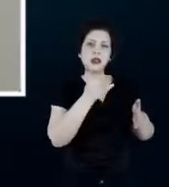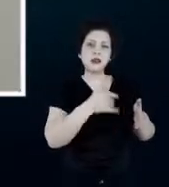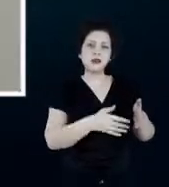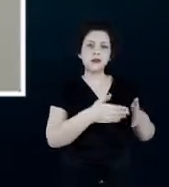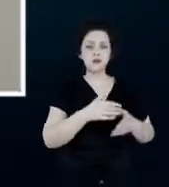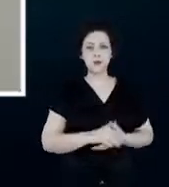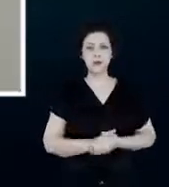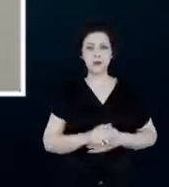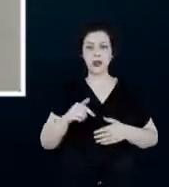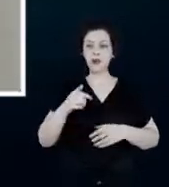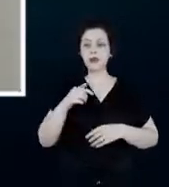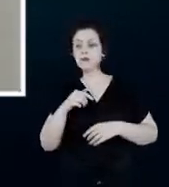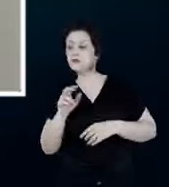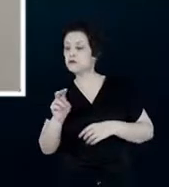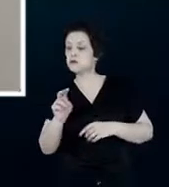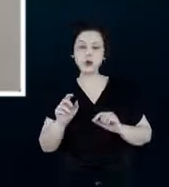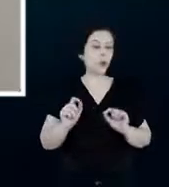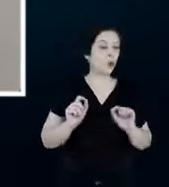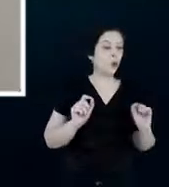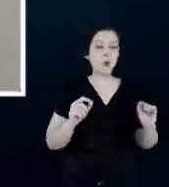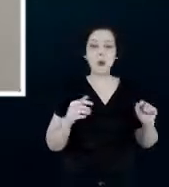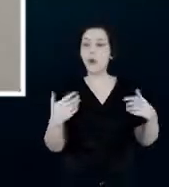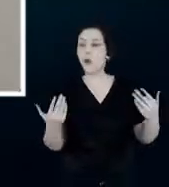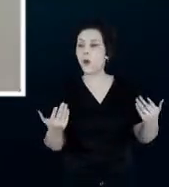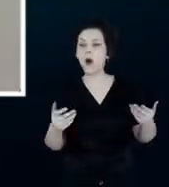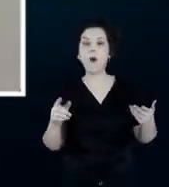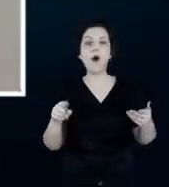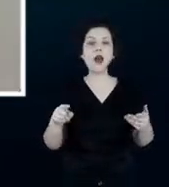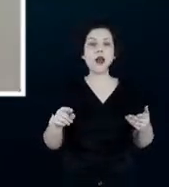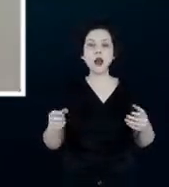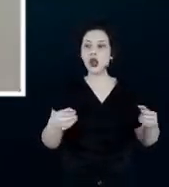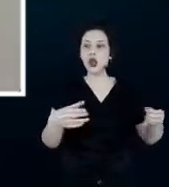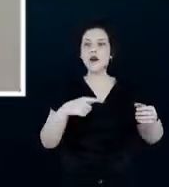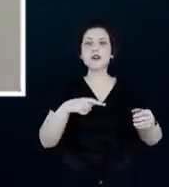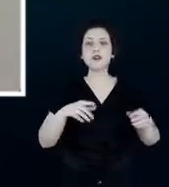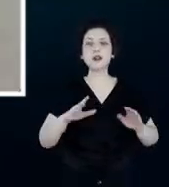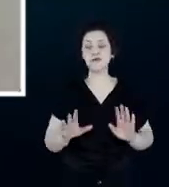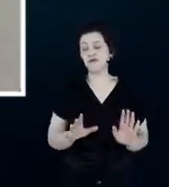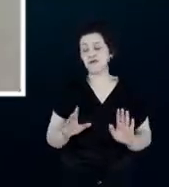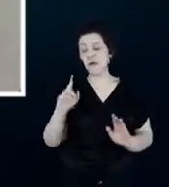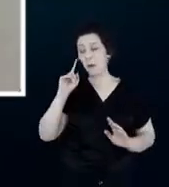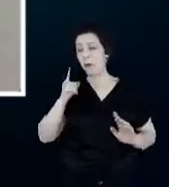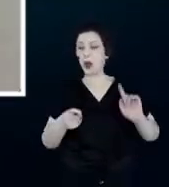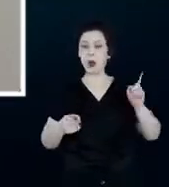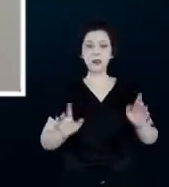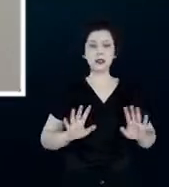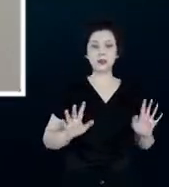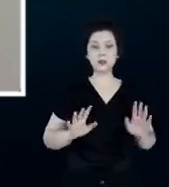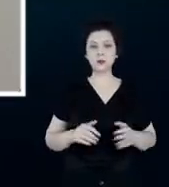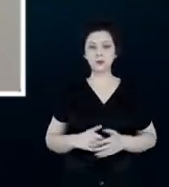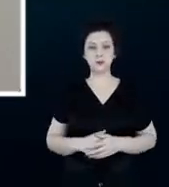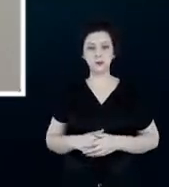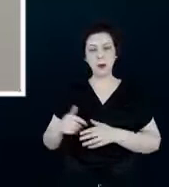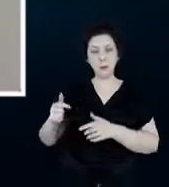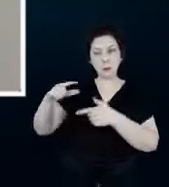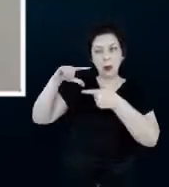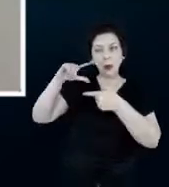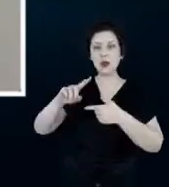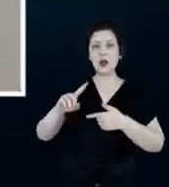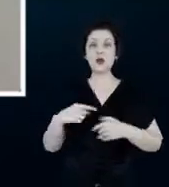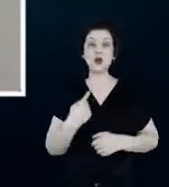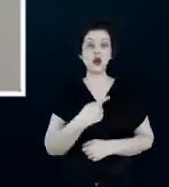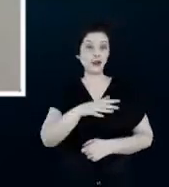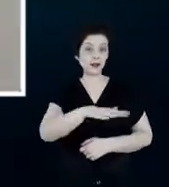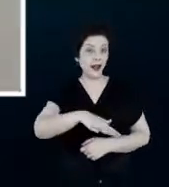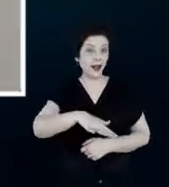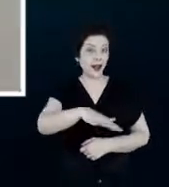né, do governo, assim, qual é a inovação que a indústria vai trazer? E o que eu acho muito interessante no caso do nosso setor